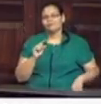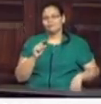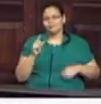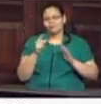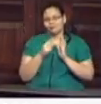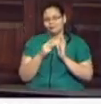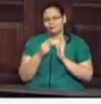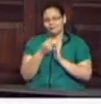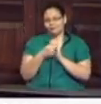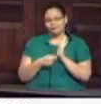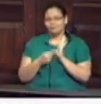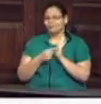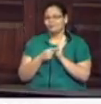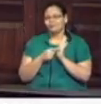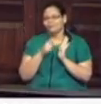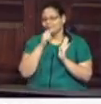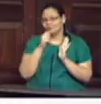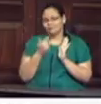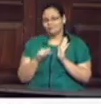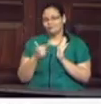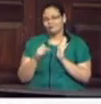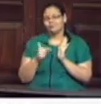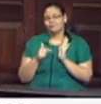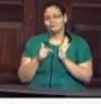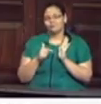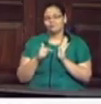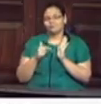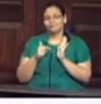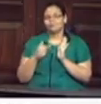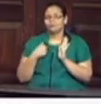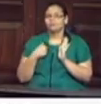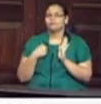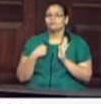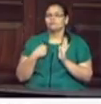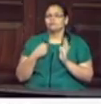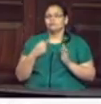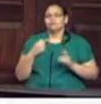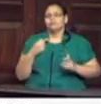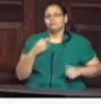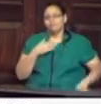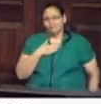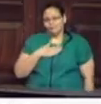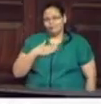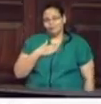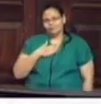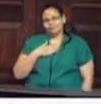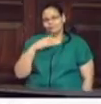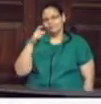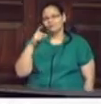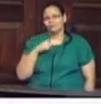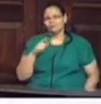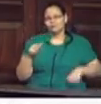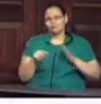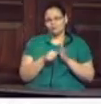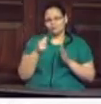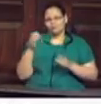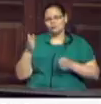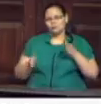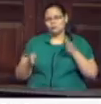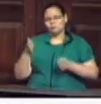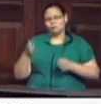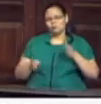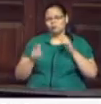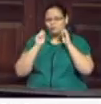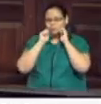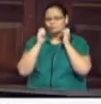tem nenhum fundamento. Porque Vossa Excelência, aliás, é uma honra, eu que tenho o meu primeiro mandato nesta casa,